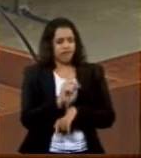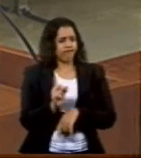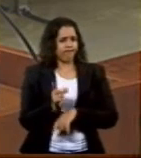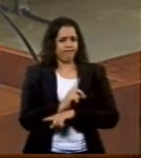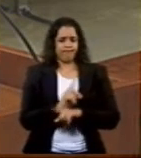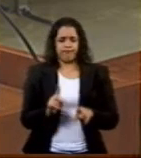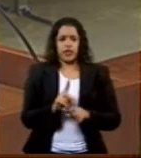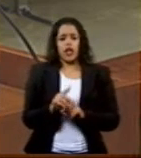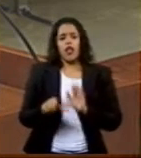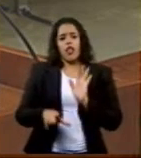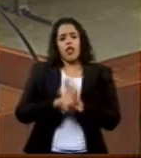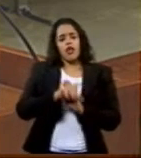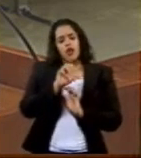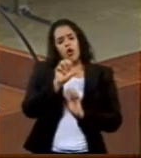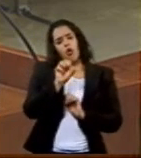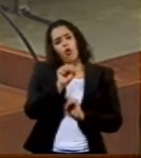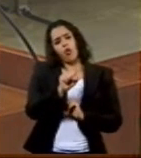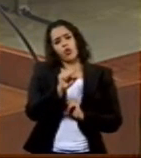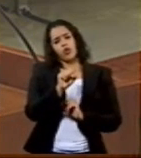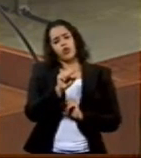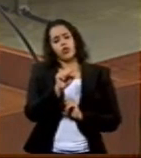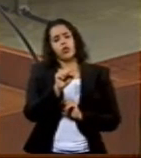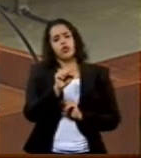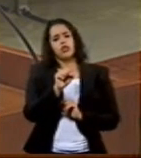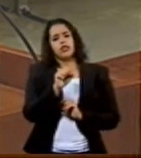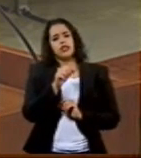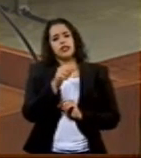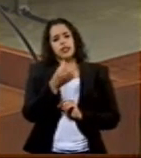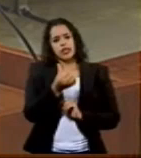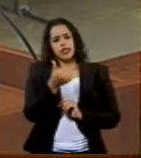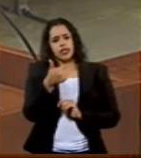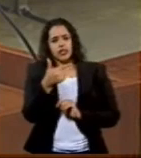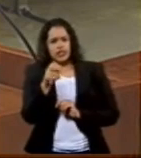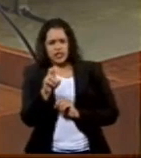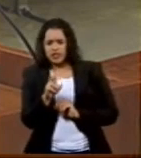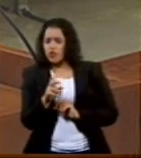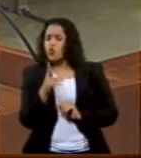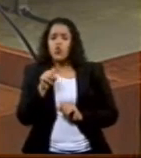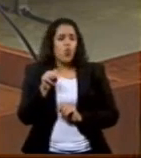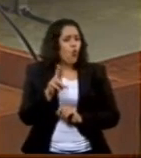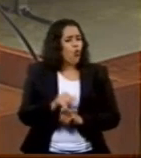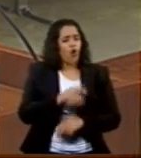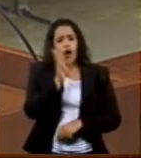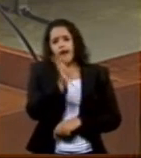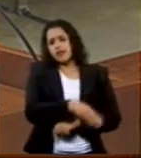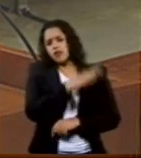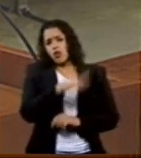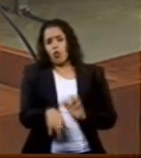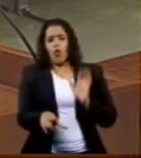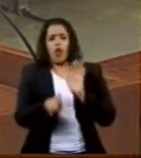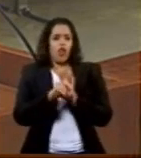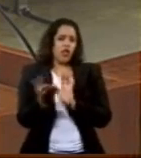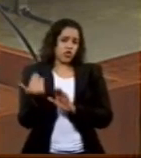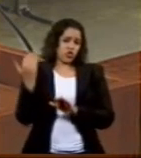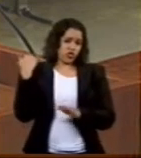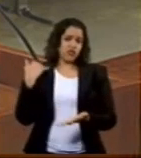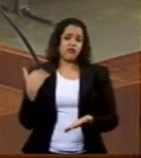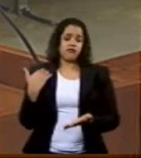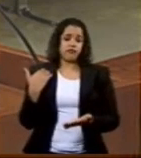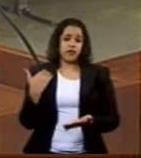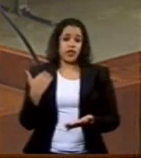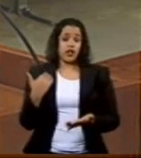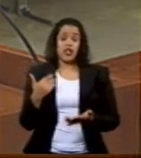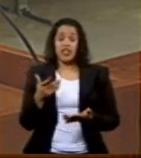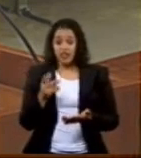a 8630 como a 12815, jamais revogou a Lei 4860. Tanto é verdade que não